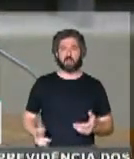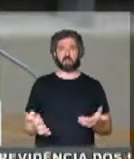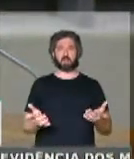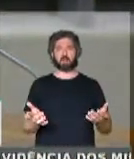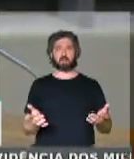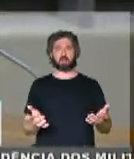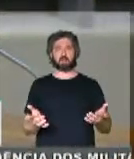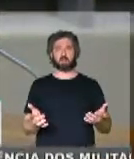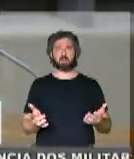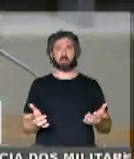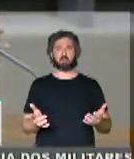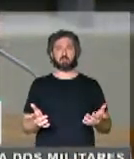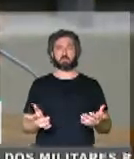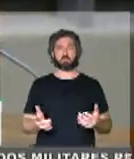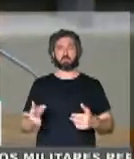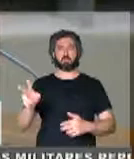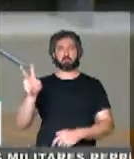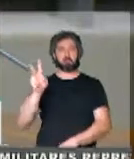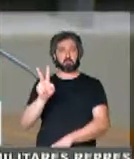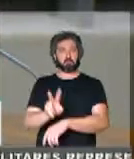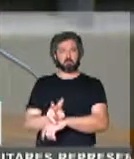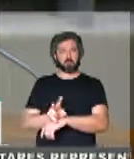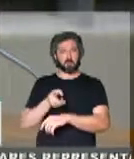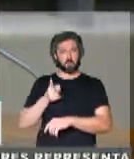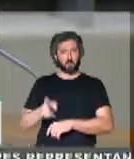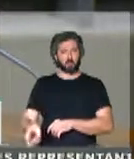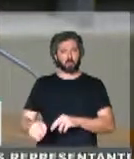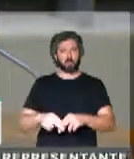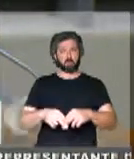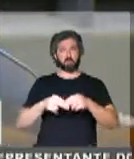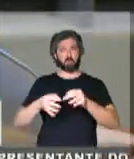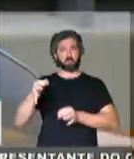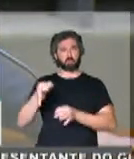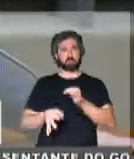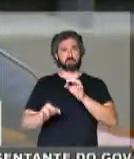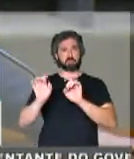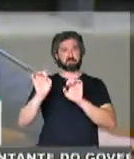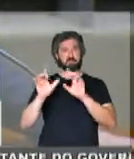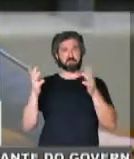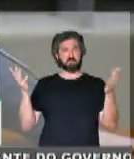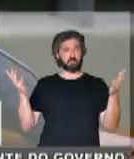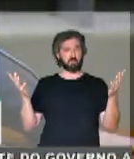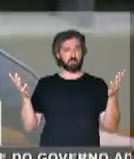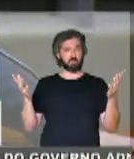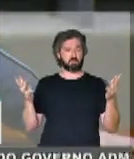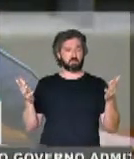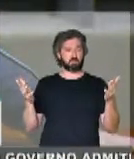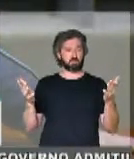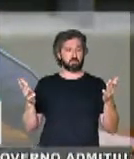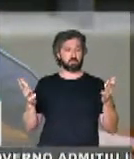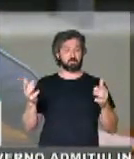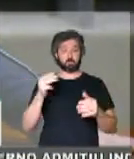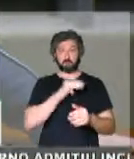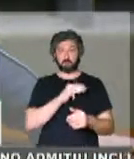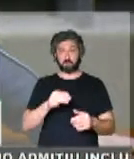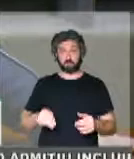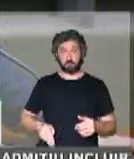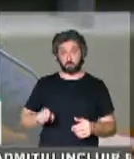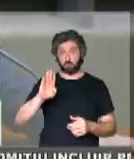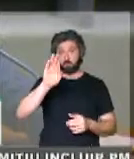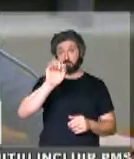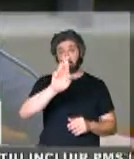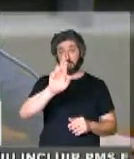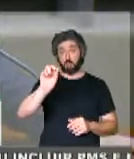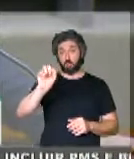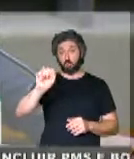governadores, sendo protegido pela casta do foro privilegiado. O ministro